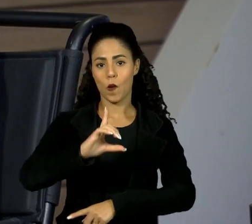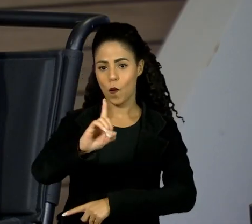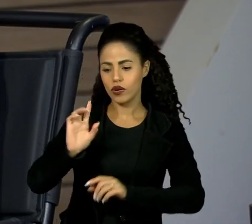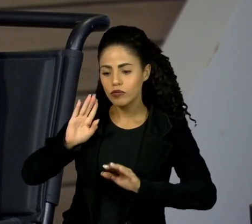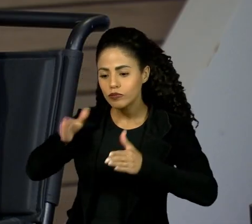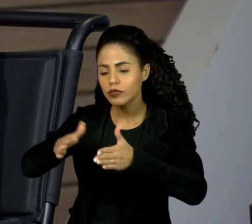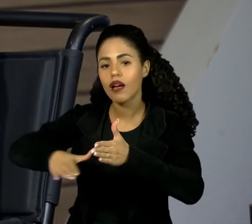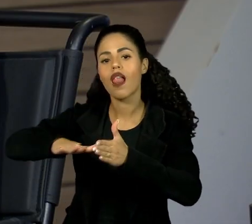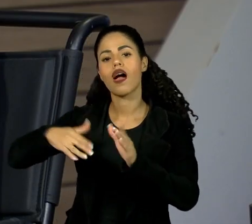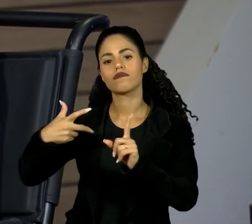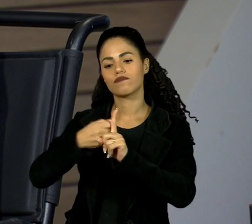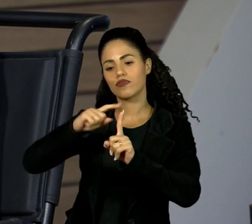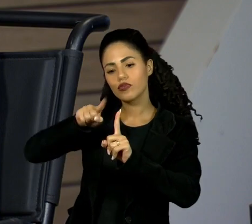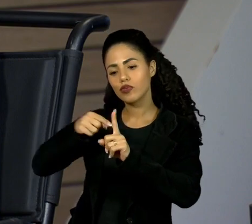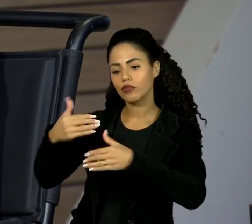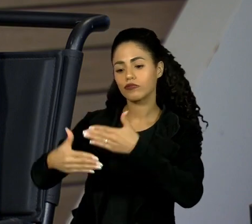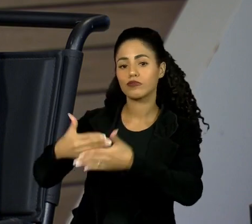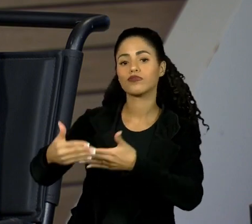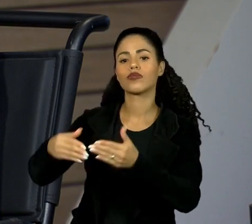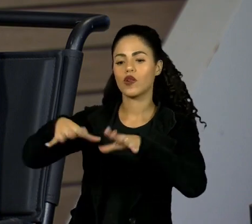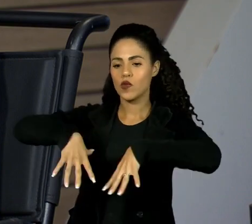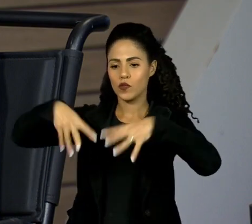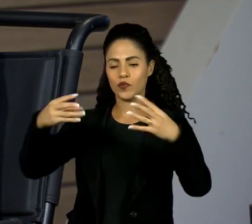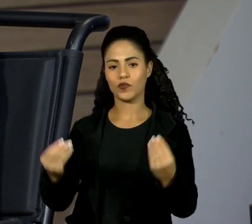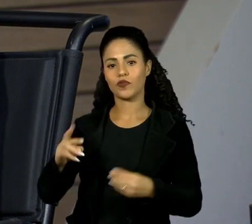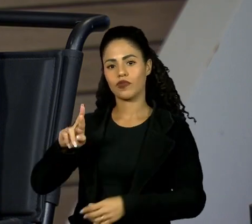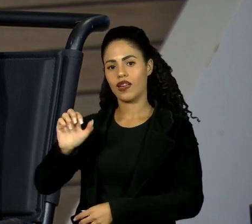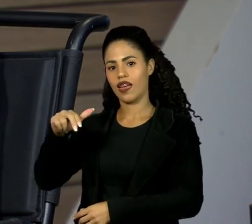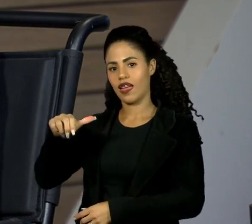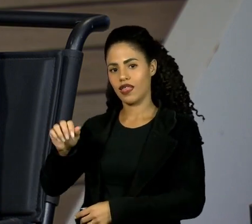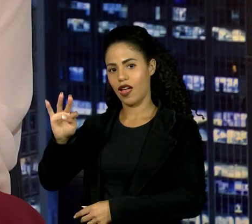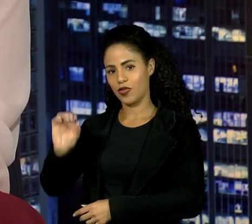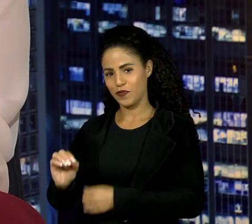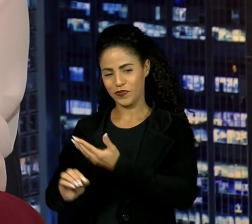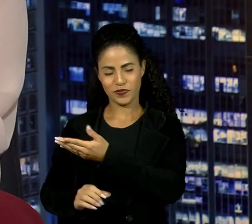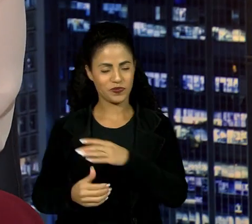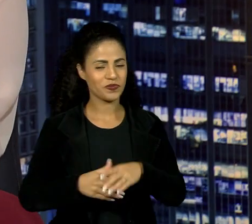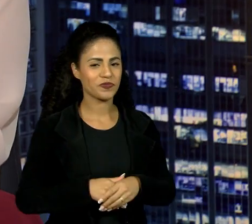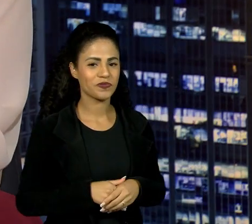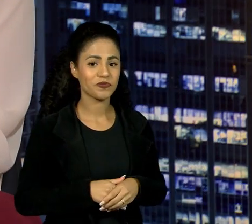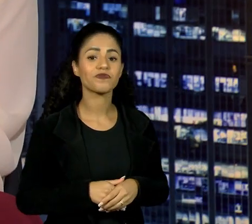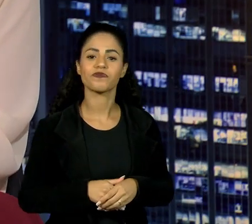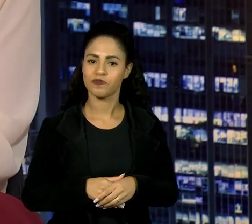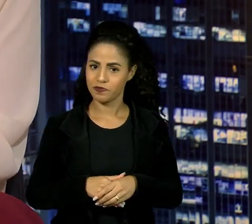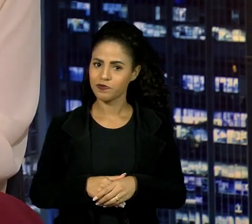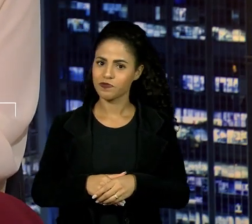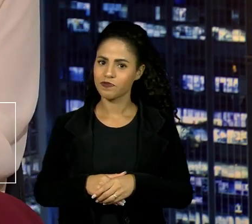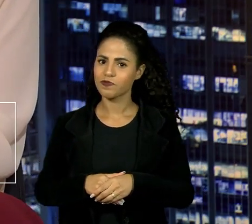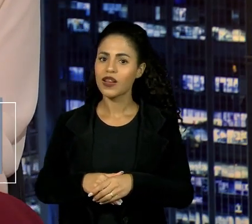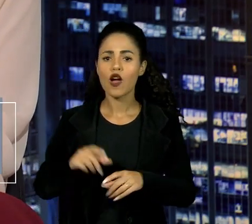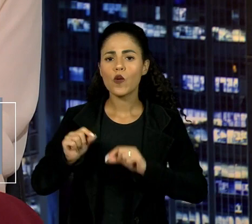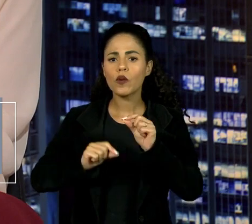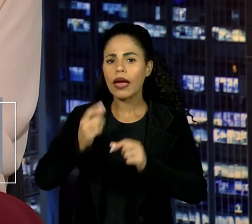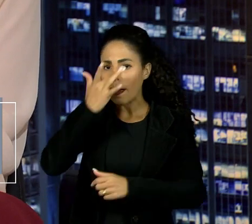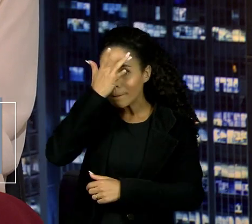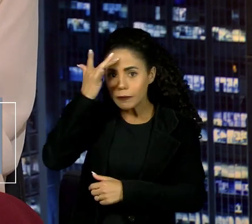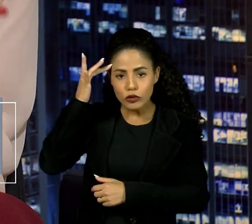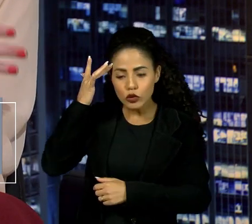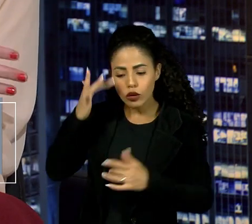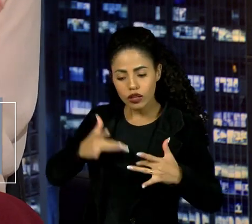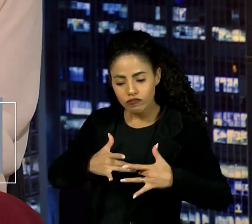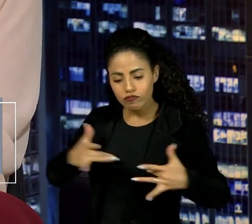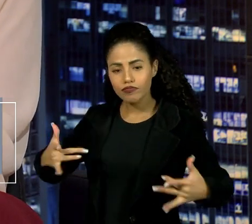de reprodução humana da Unifesp, o doutor Renato Fraieta. A barriga solidária permite ao